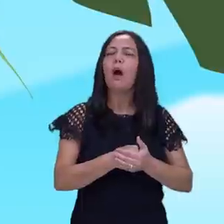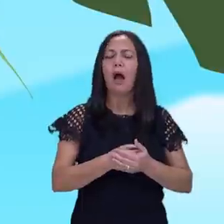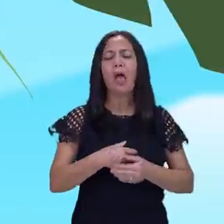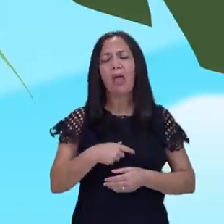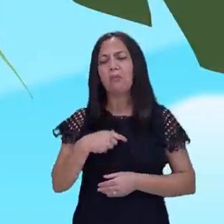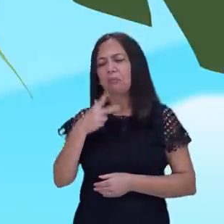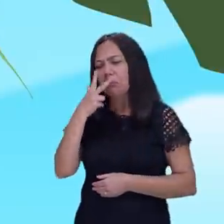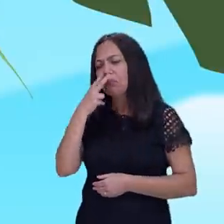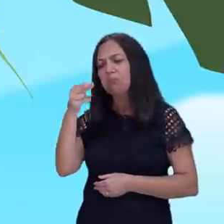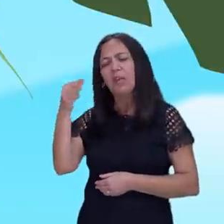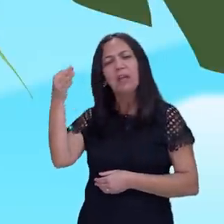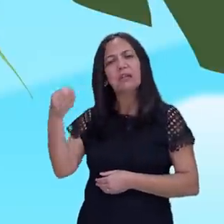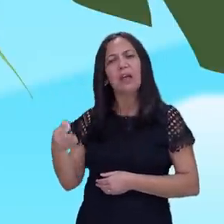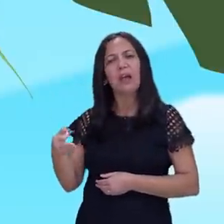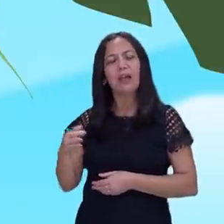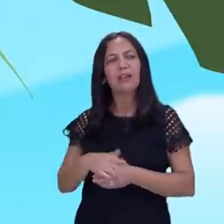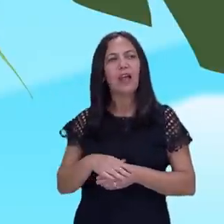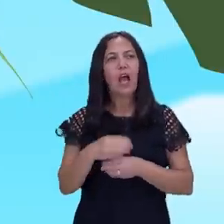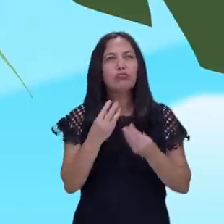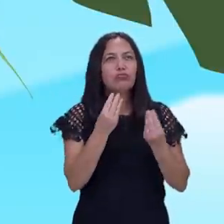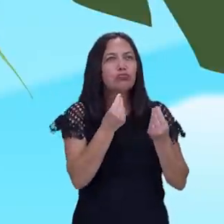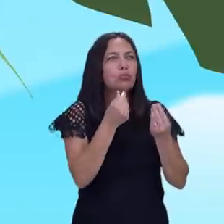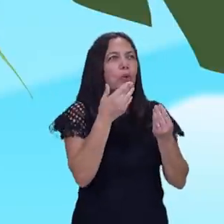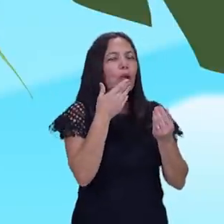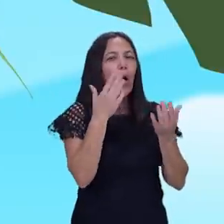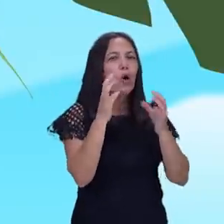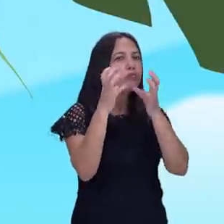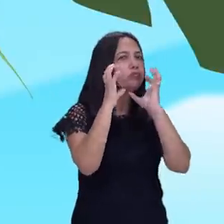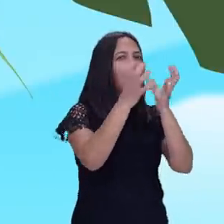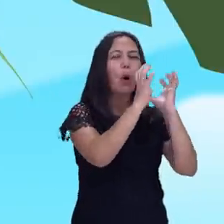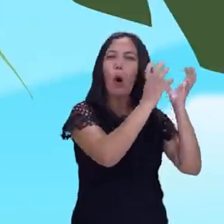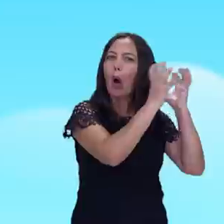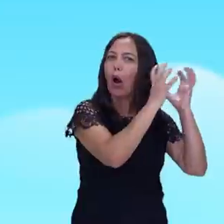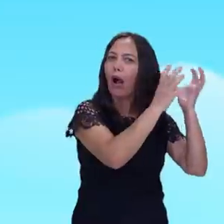certa. Tem gosto de cocos.